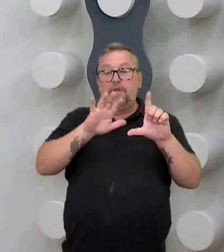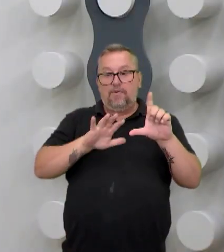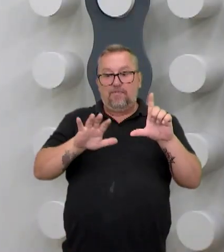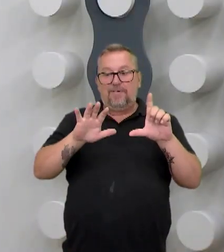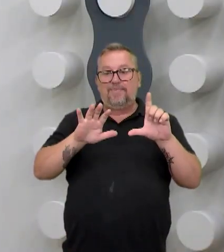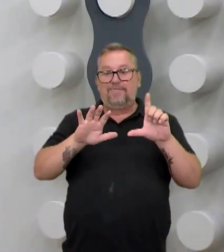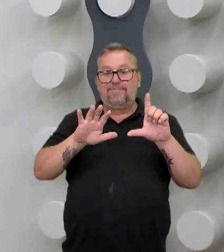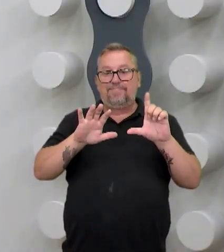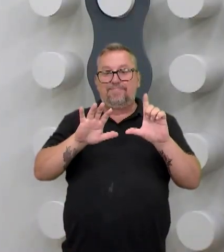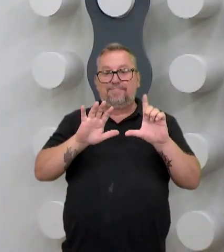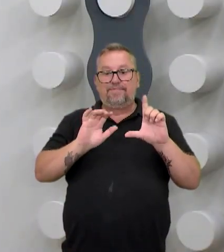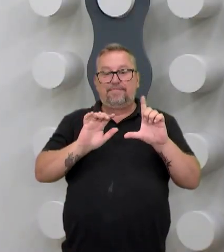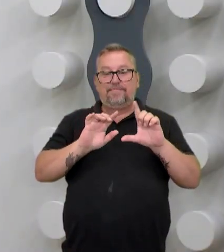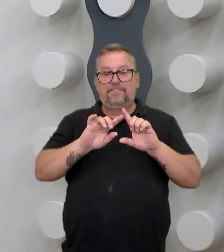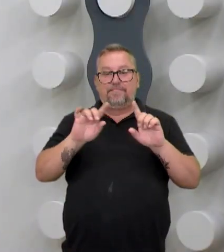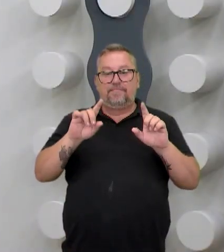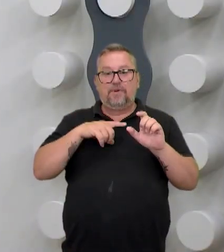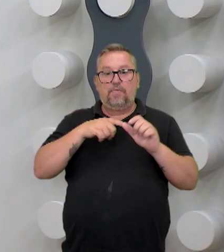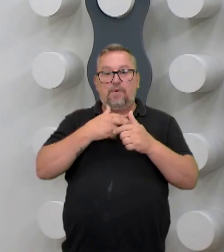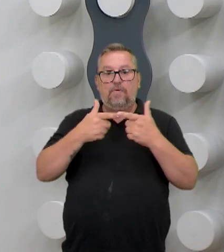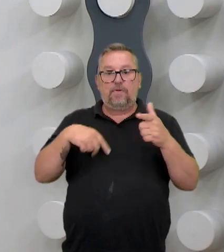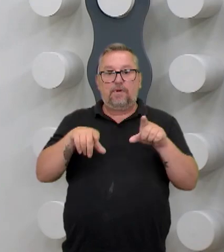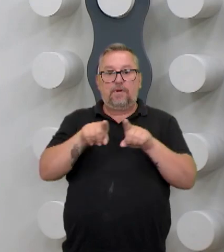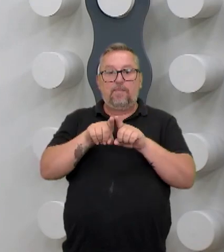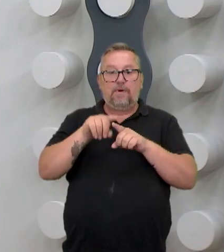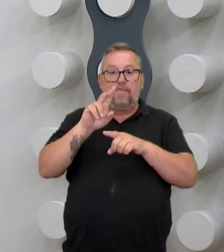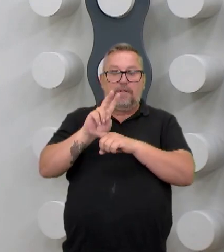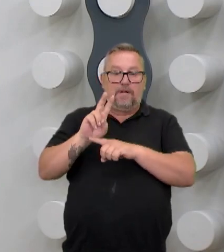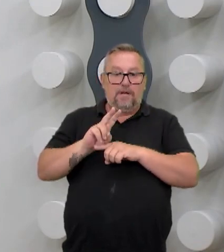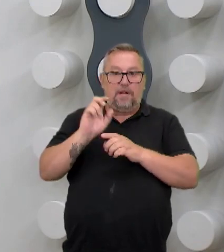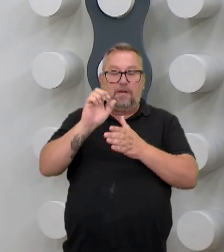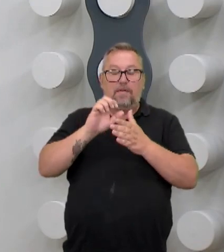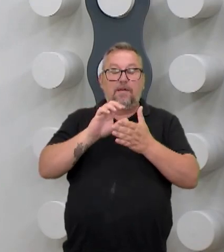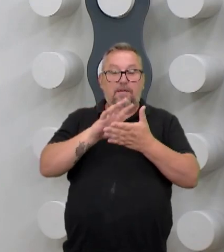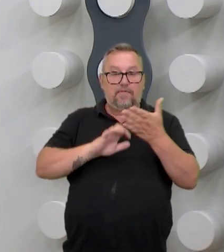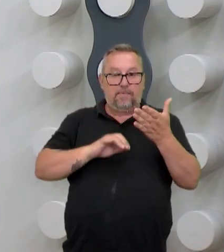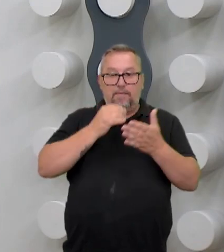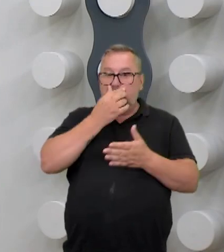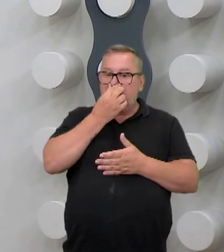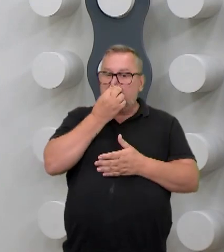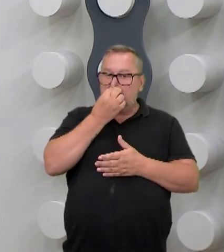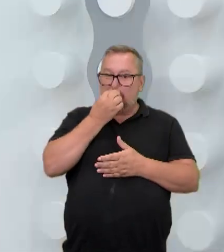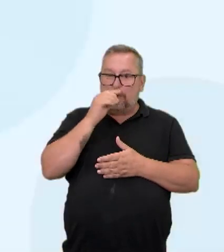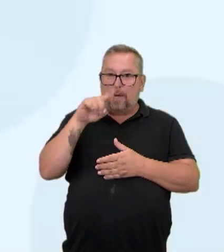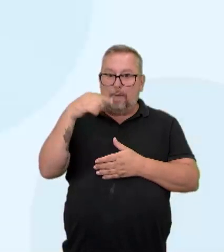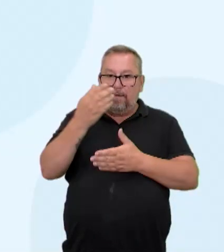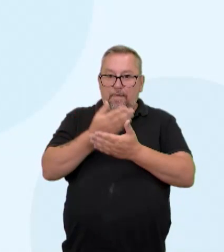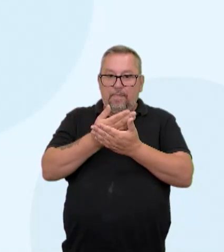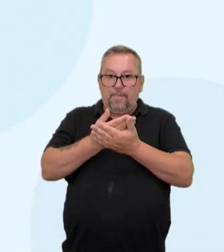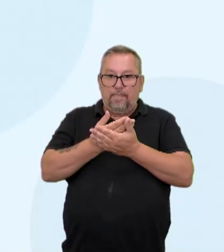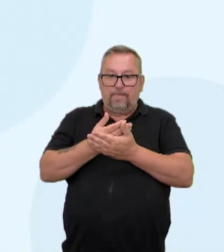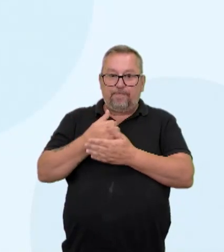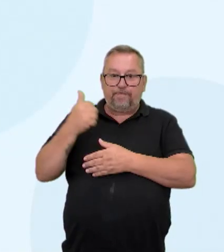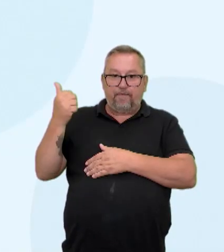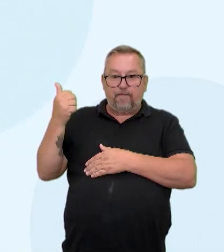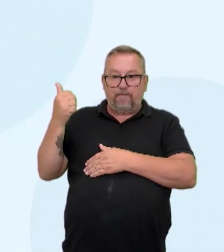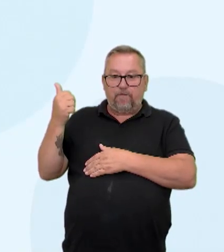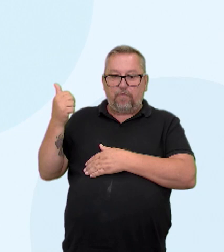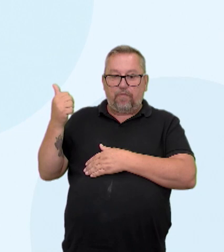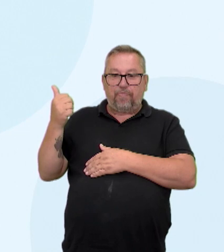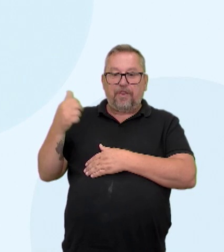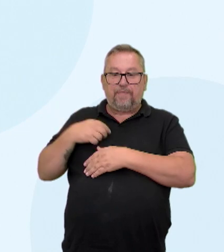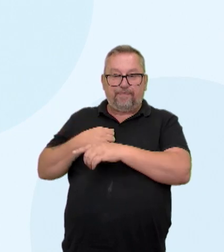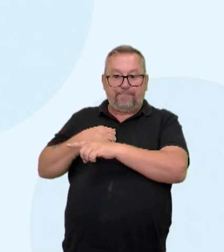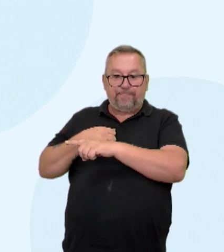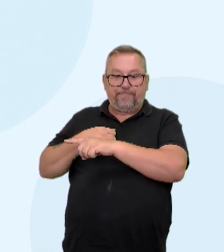representatividade política, né? Que é um assunto que a gente vai tratar também nas atividades mais pra frente, tá? Para próxima aula, só para não deixar vocês na mão, olha aí, ó, vamos